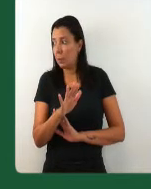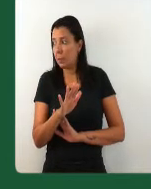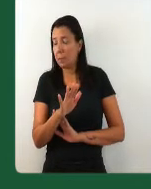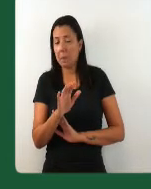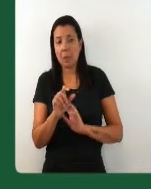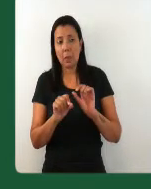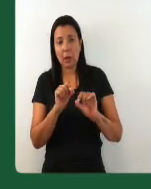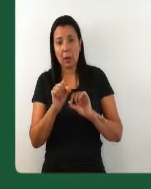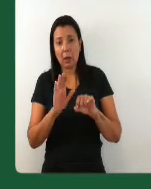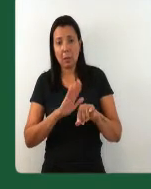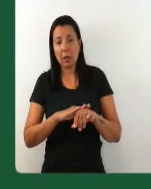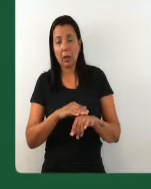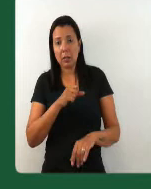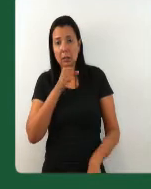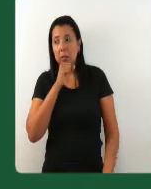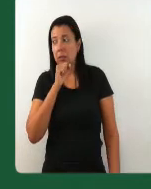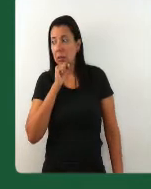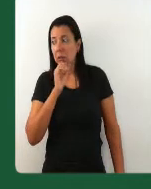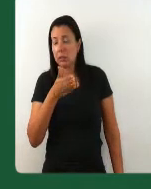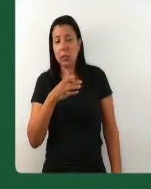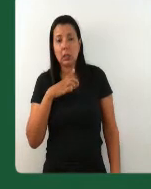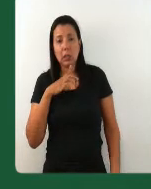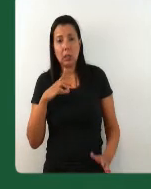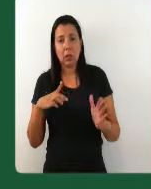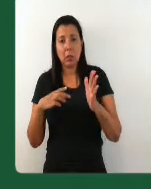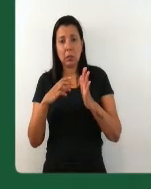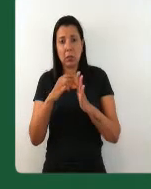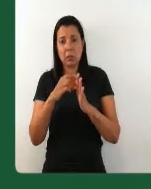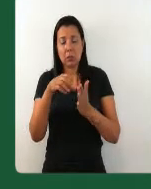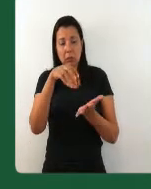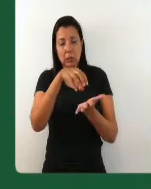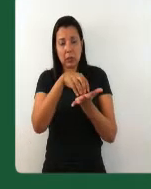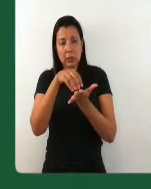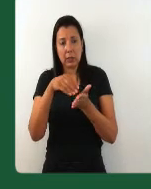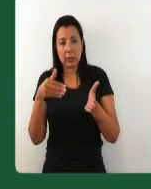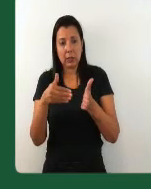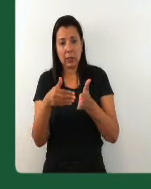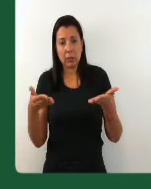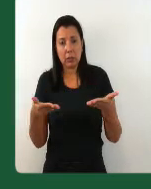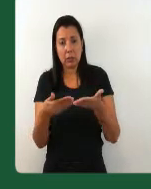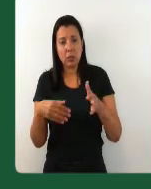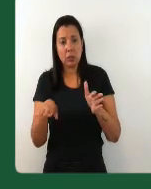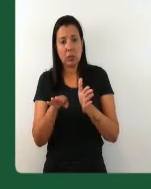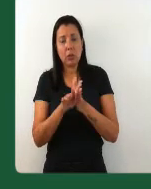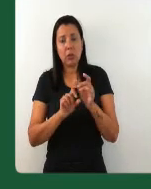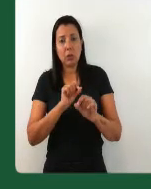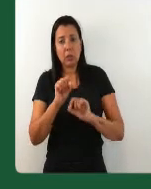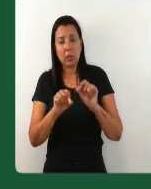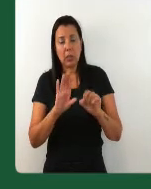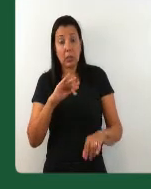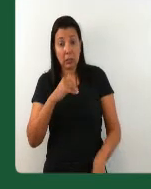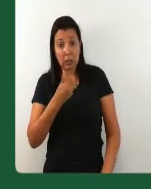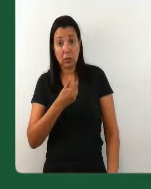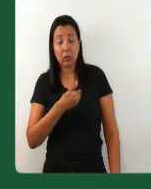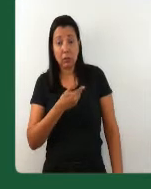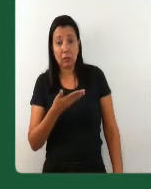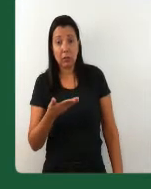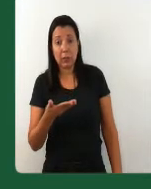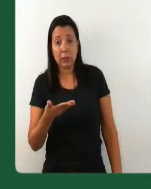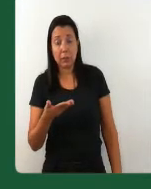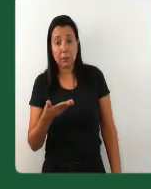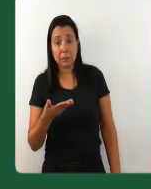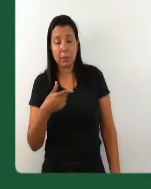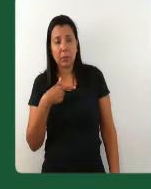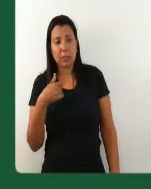a mais idosa que nós operamos no nosso centro até hoje, que chegou a nós com